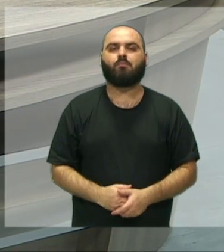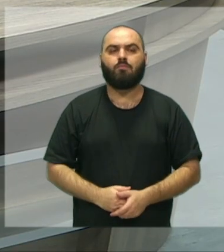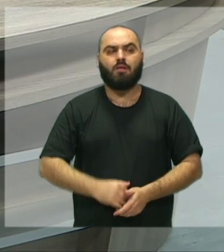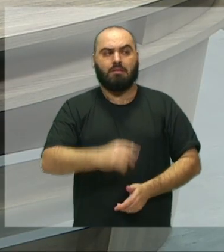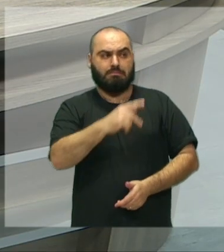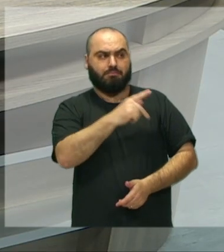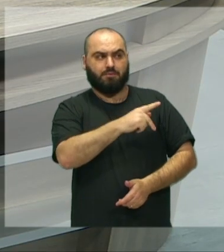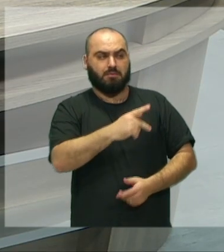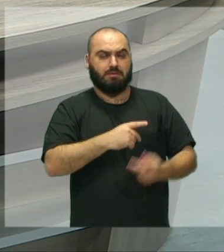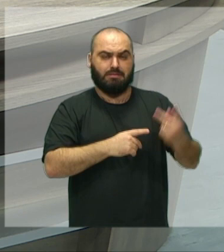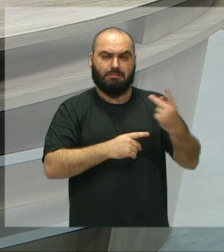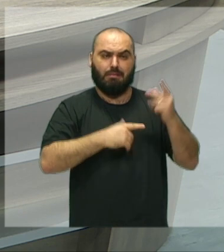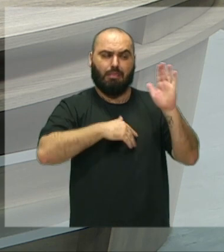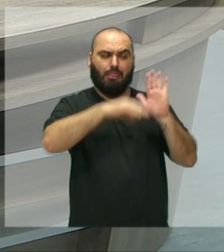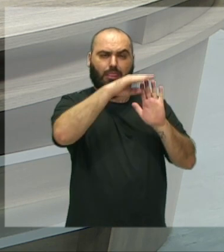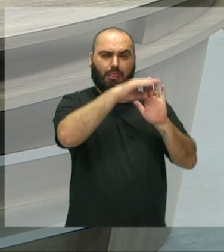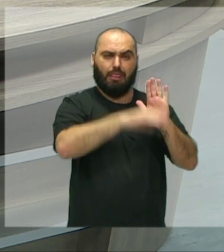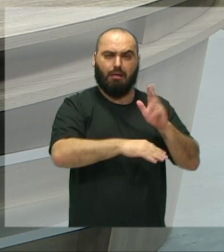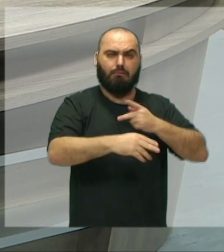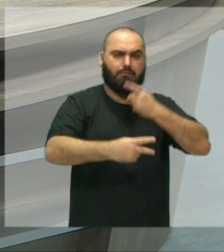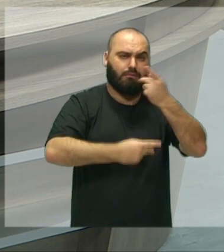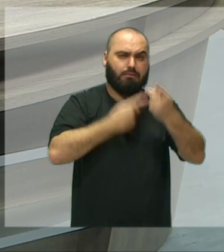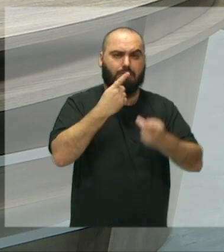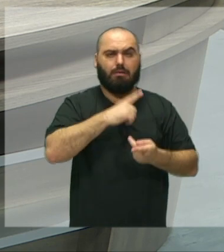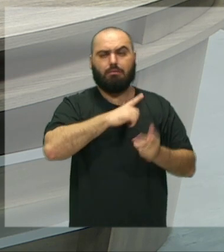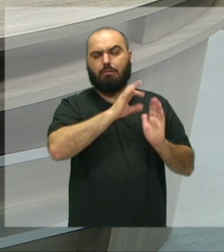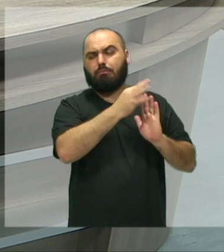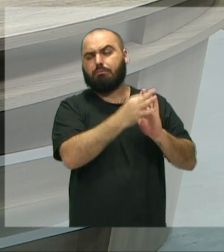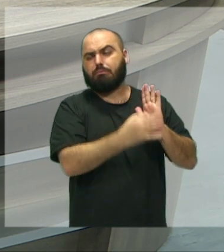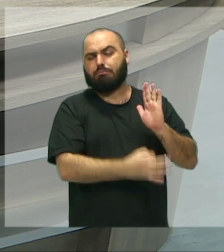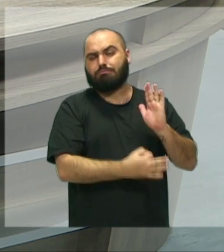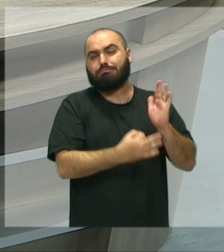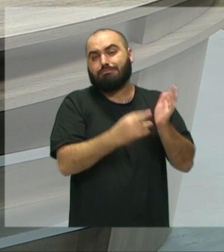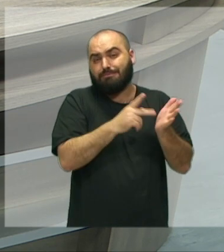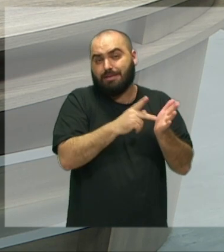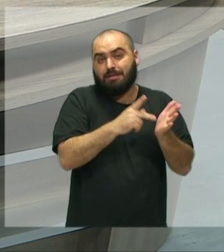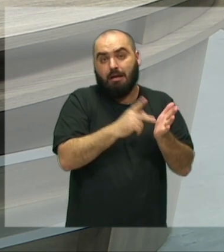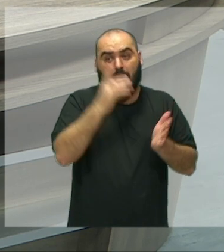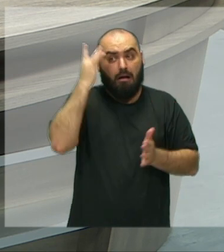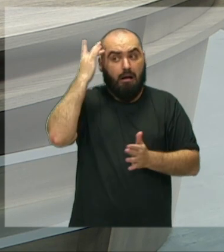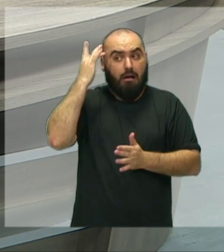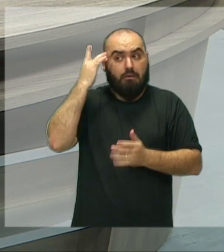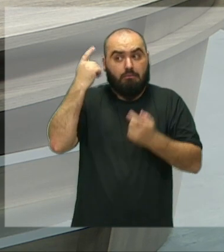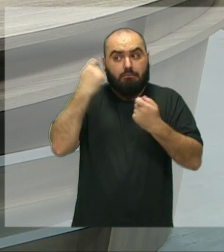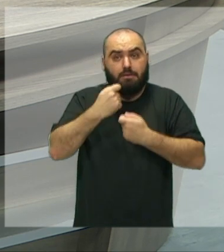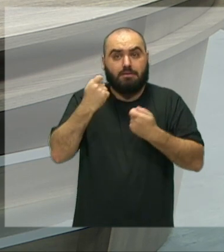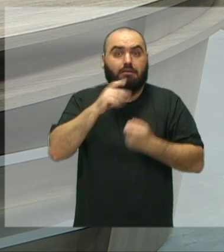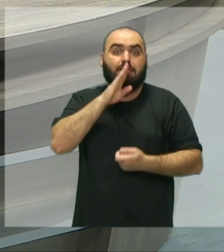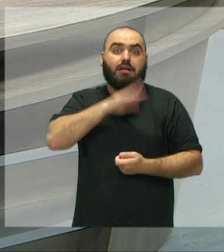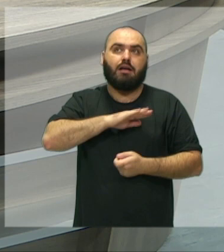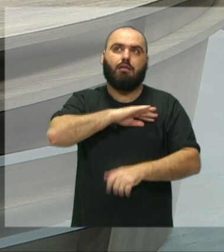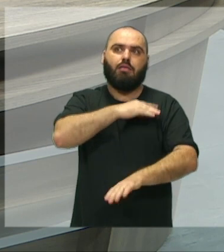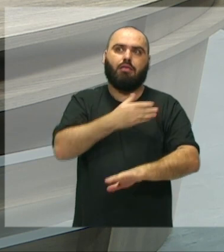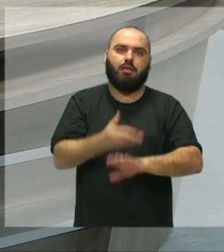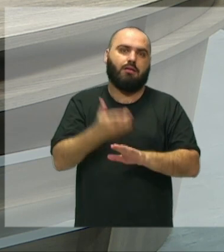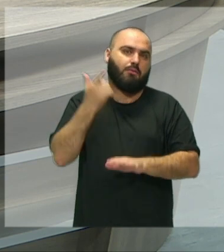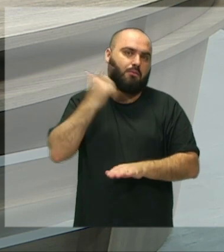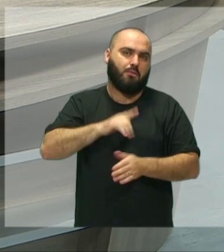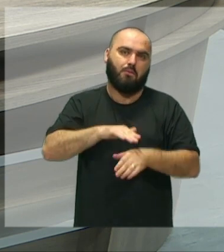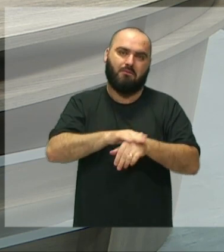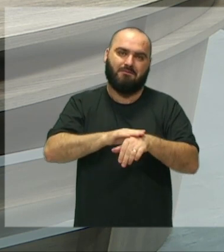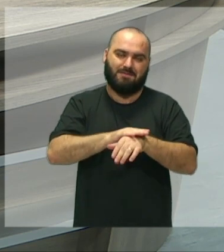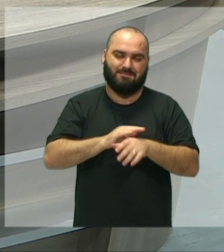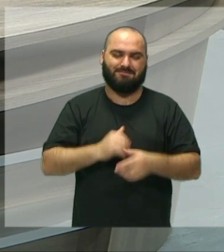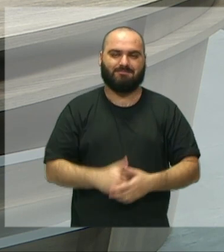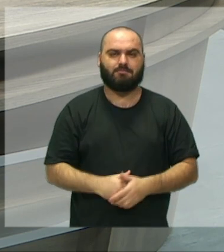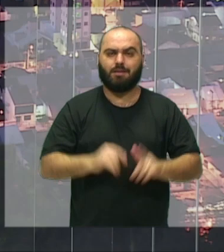pauta tão extensa, tem tanta coisa para falar que eu acho que a gente poderia ficar a tarde toda. Mas eu gostaria de saber agora